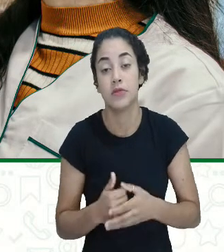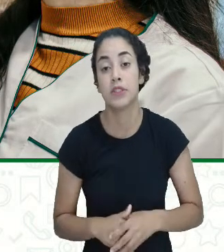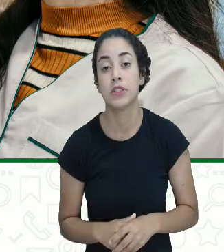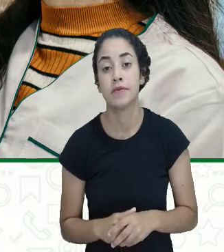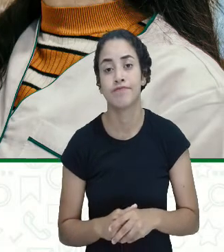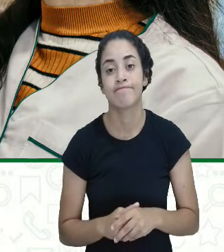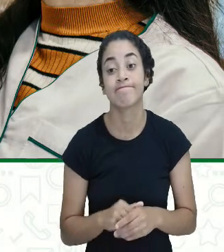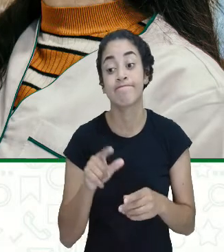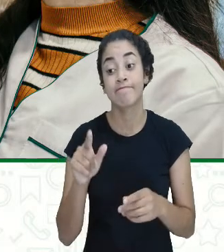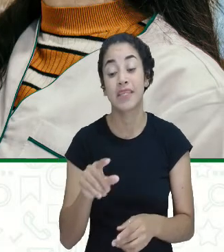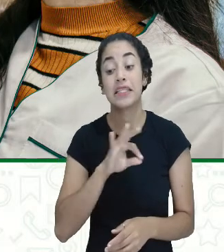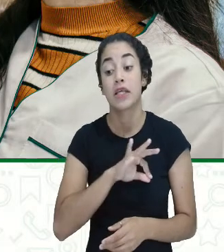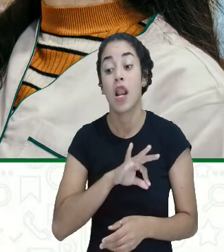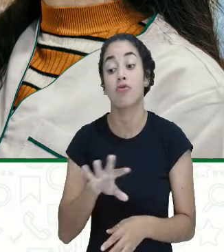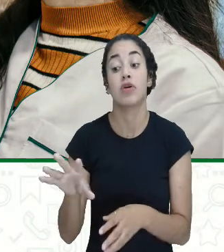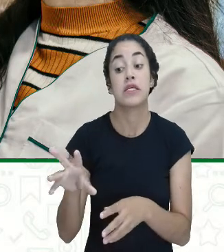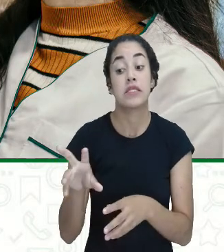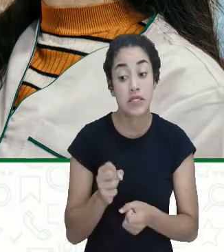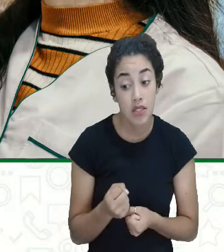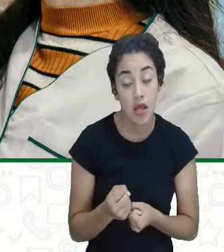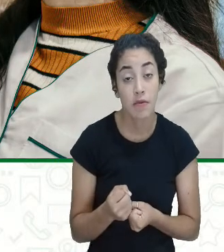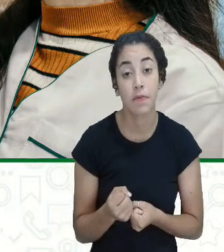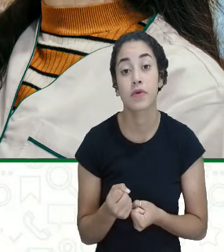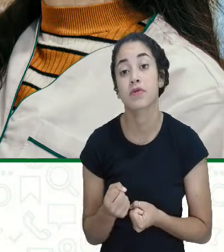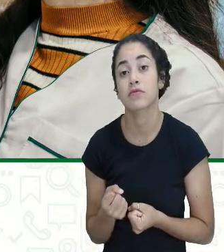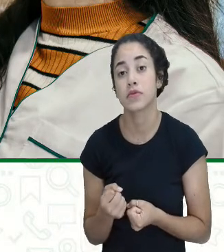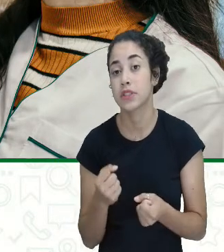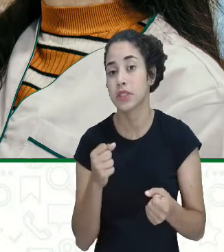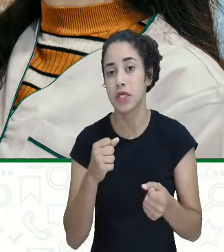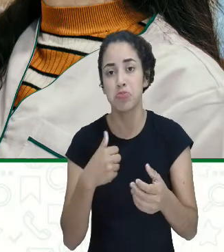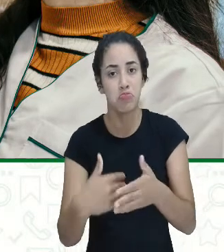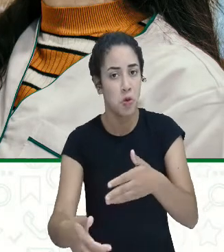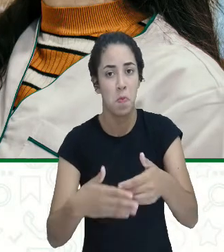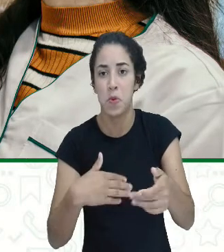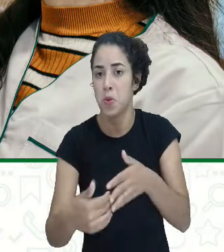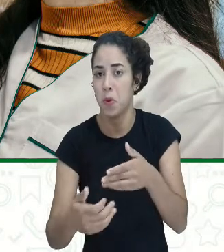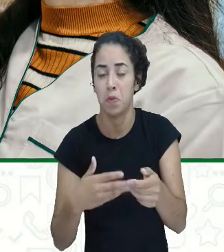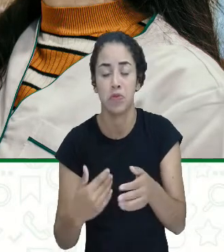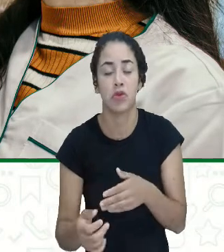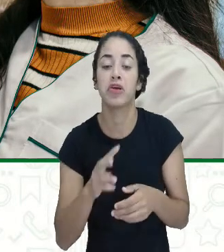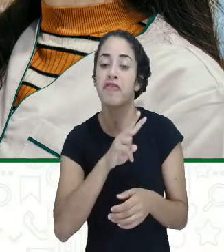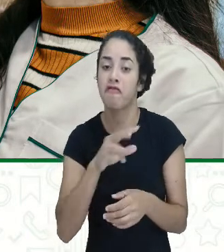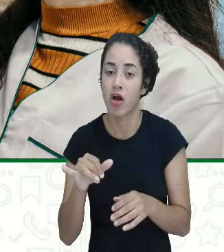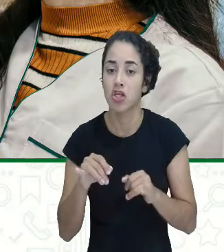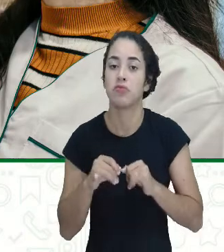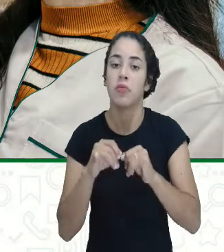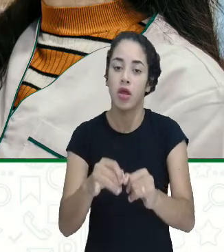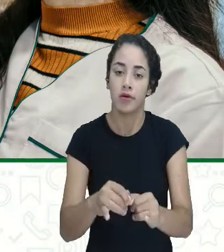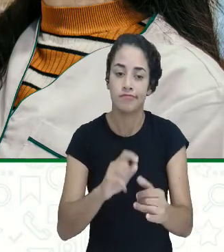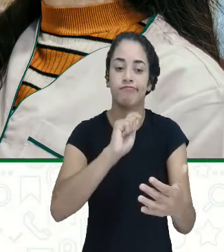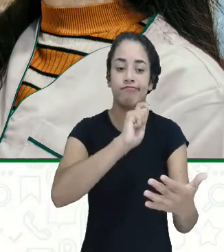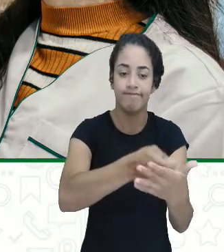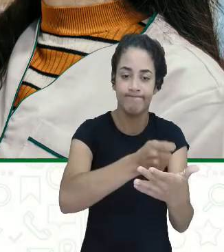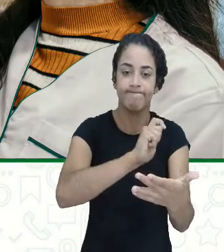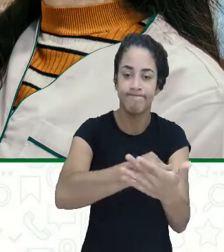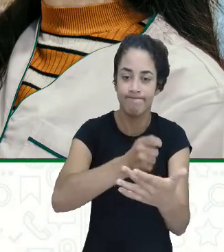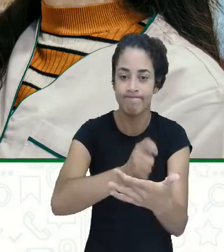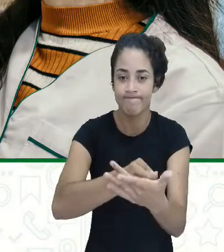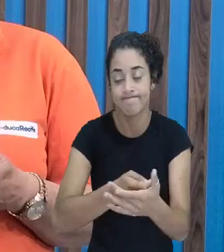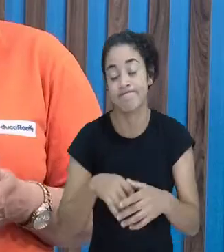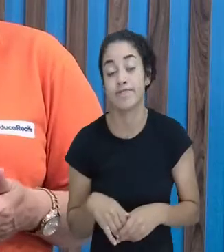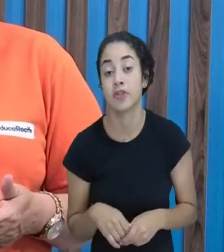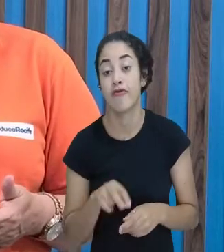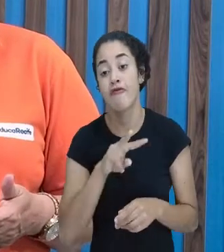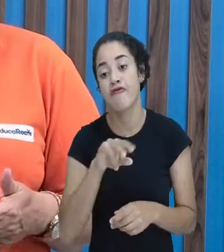rendimento, independente de quanto ele seja, você vai para o supermercado, deixa uma parte. Você vai